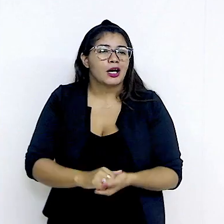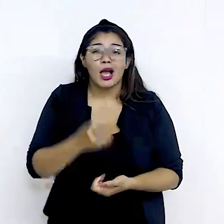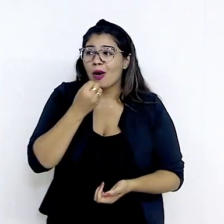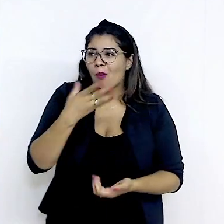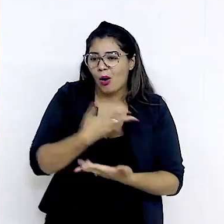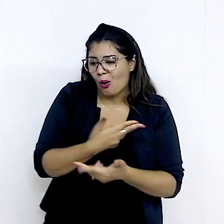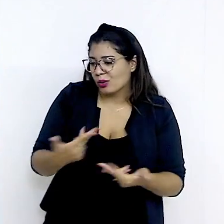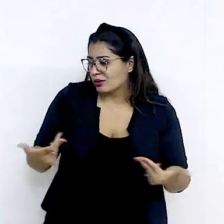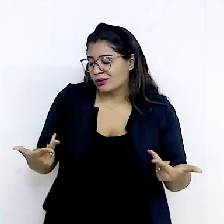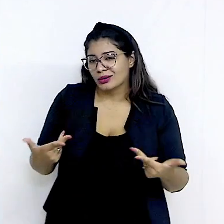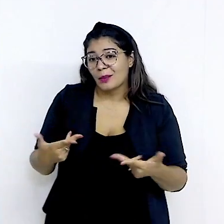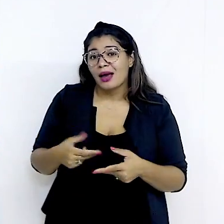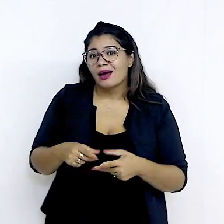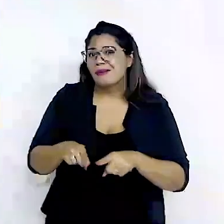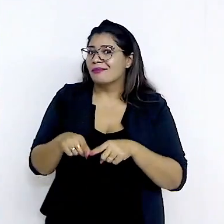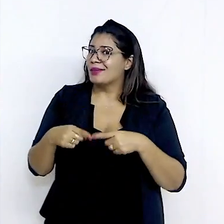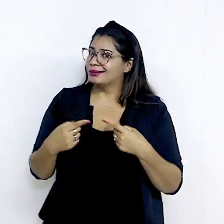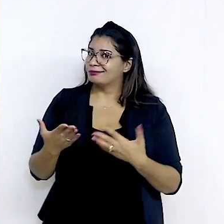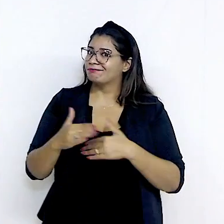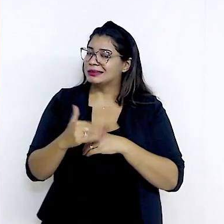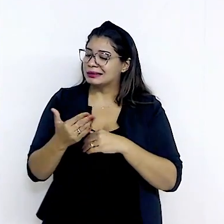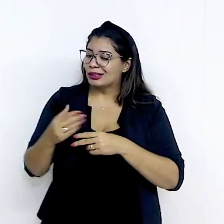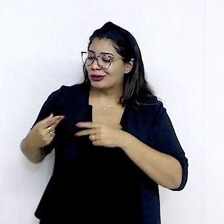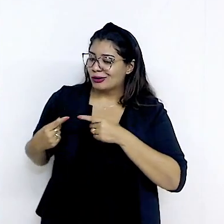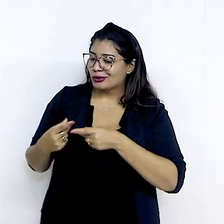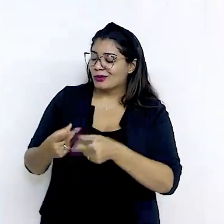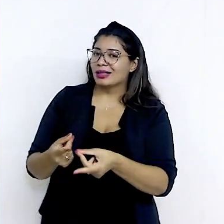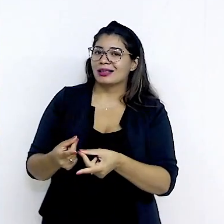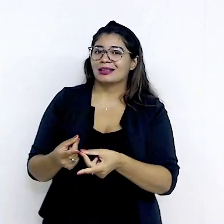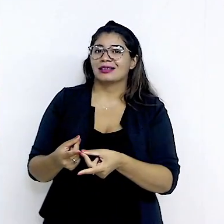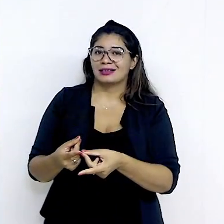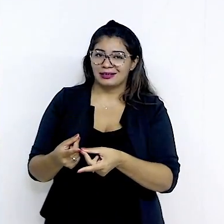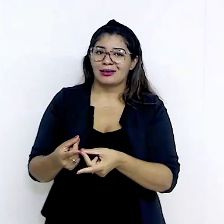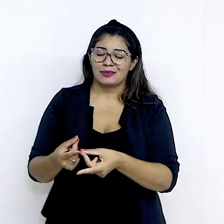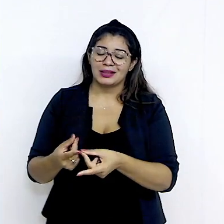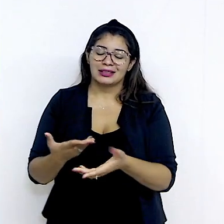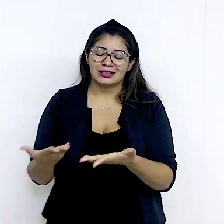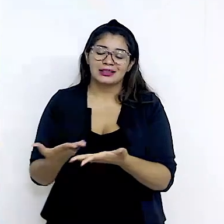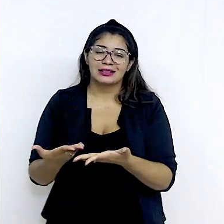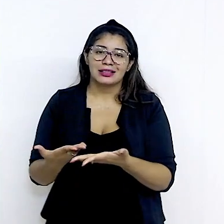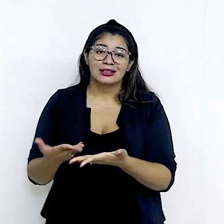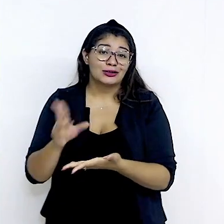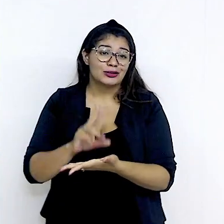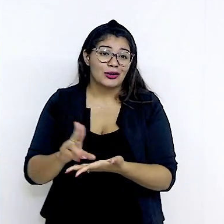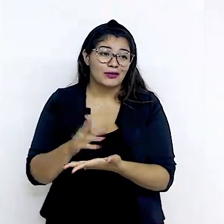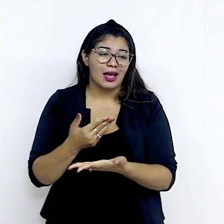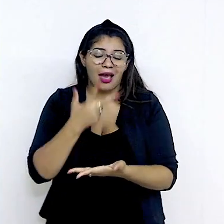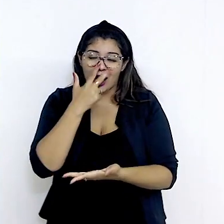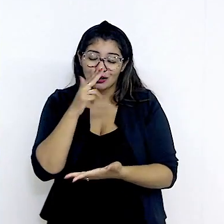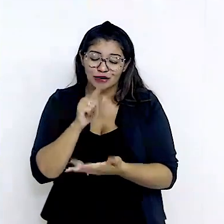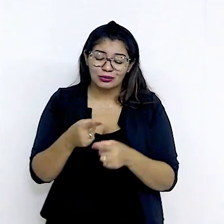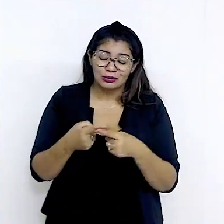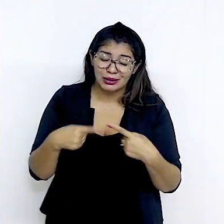uma outra mercadoria, mas por outro lado continuamos na área de commodities, né? Enfim, eu acho que o